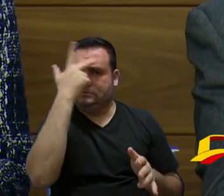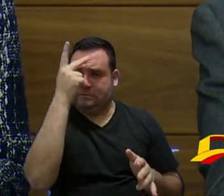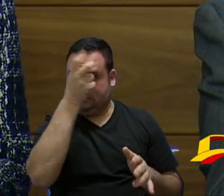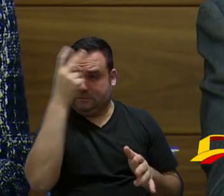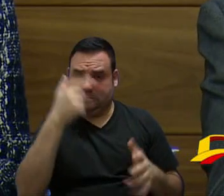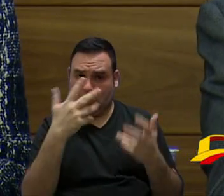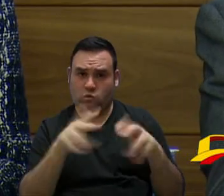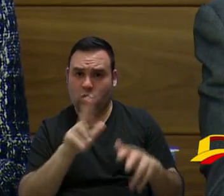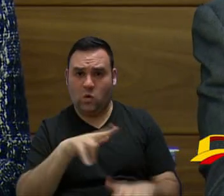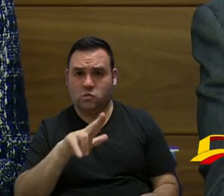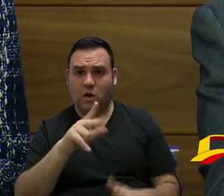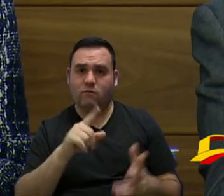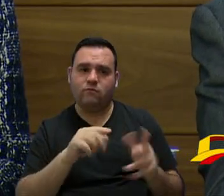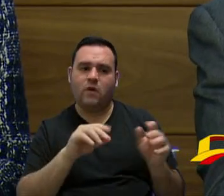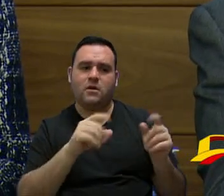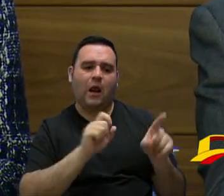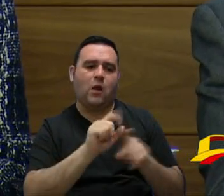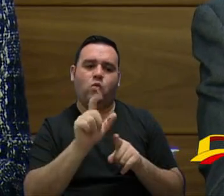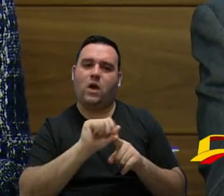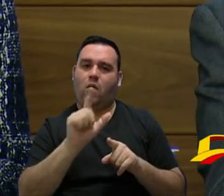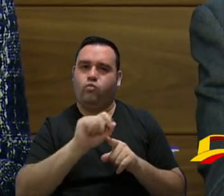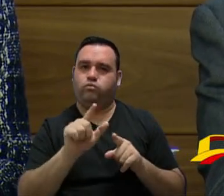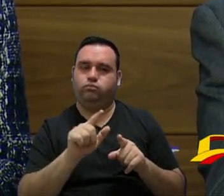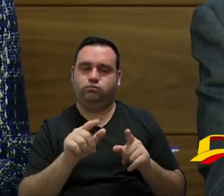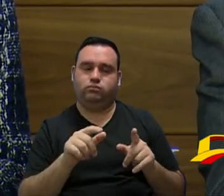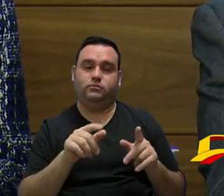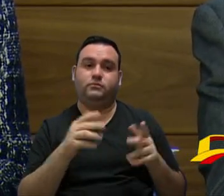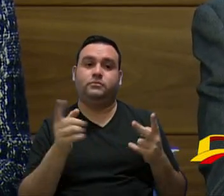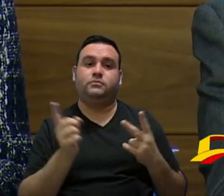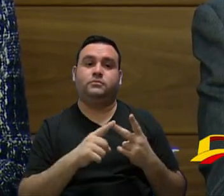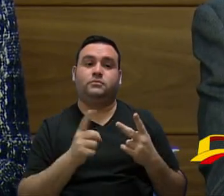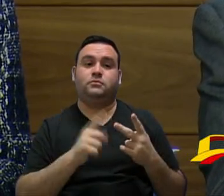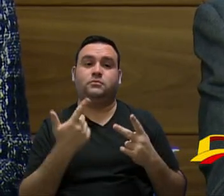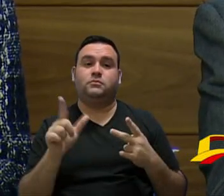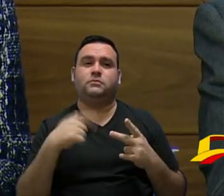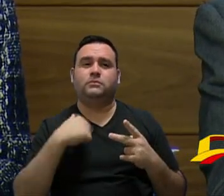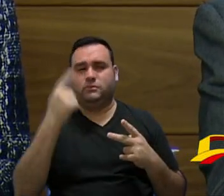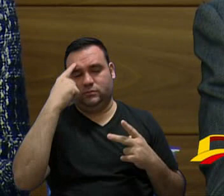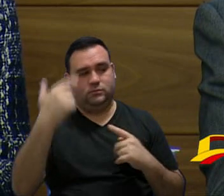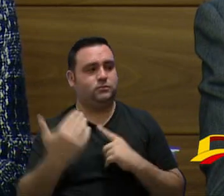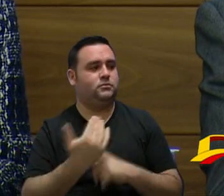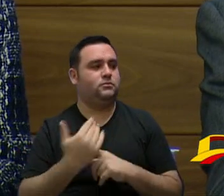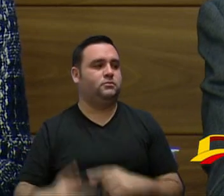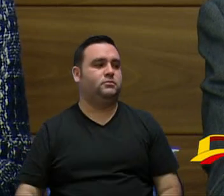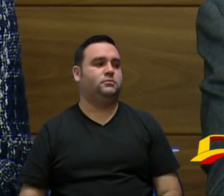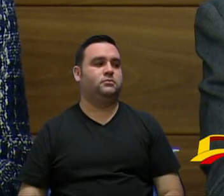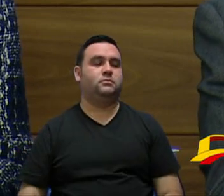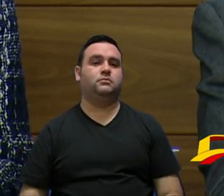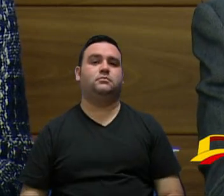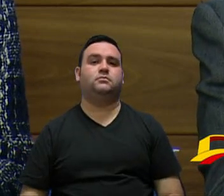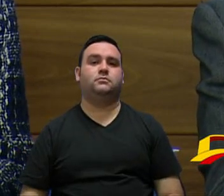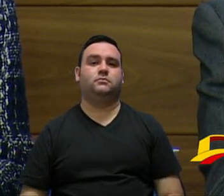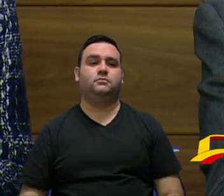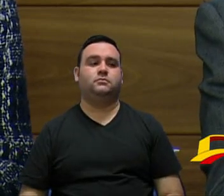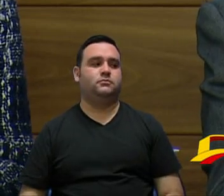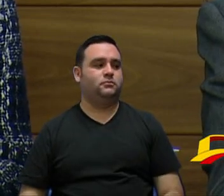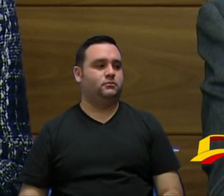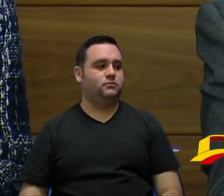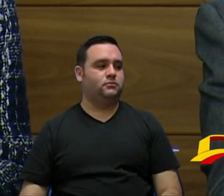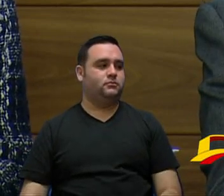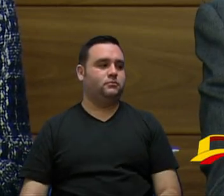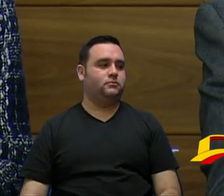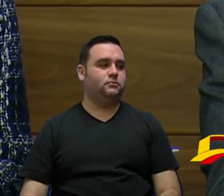é do interesse no mundo se for locado tudo bem a segunda questão vereadora se a senhora puder me lembrar pensa e